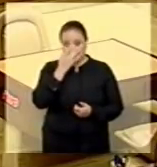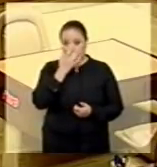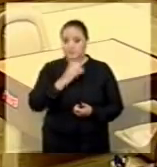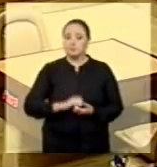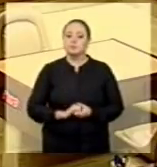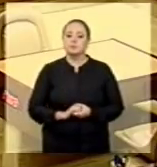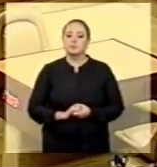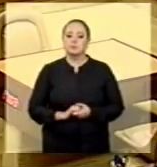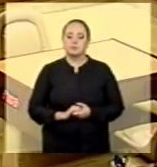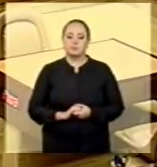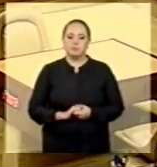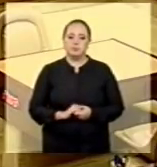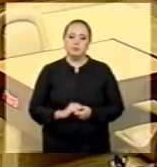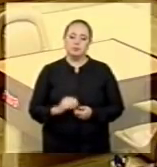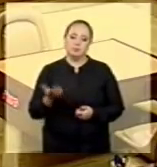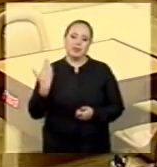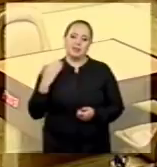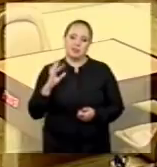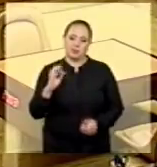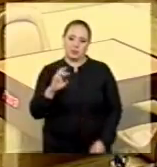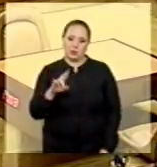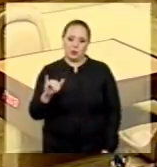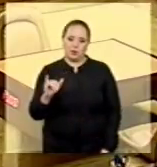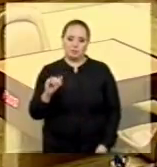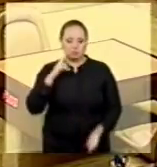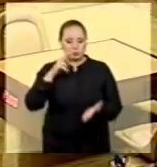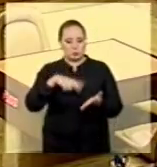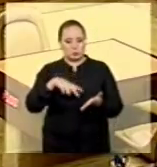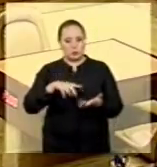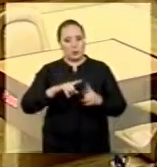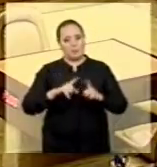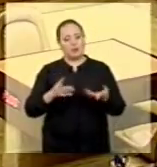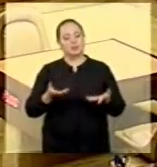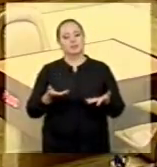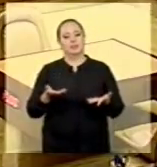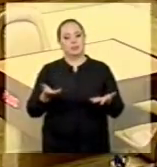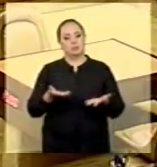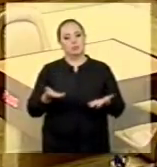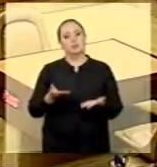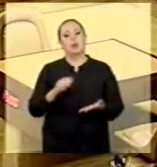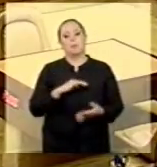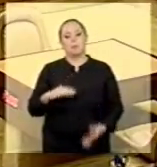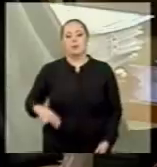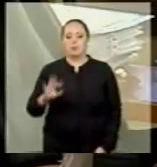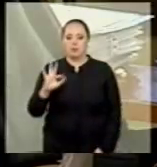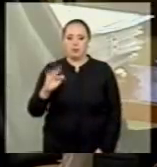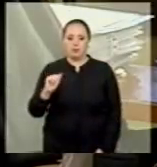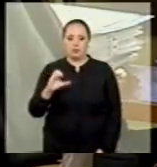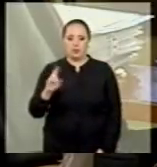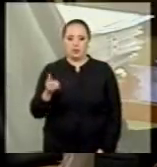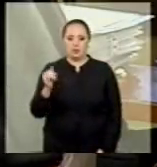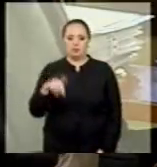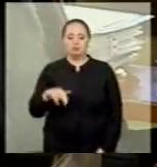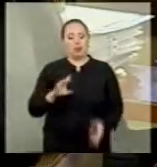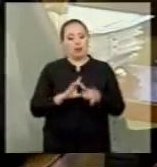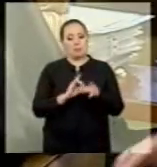ministro Teori Zavascki, como meu revisor, rapidamente libera para a pauta de